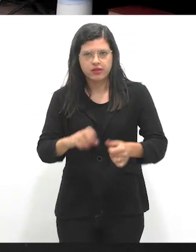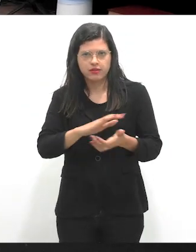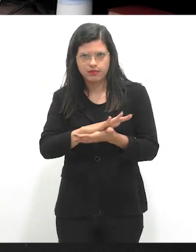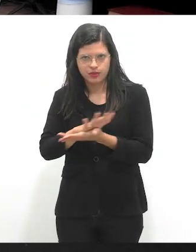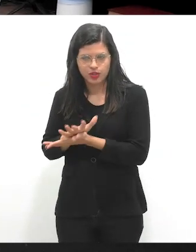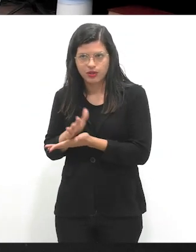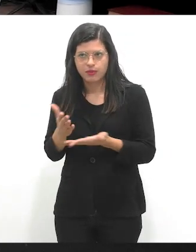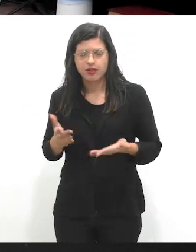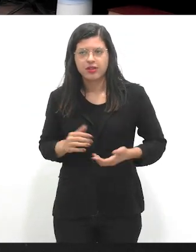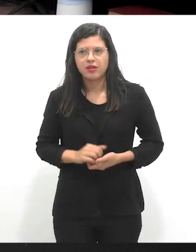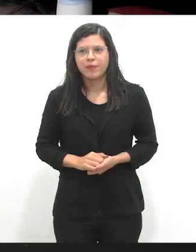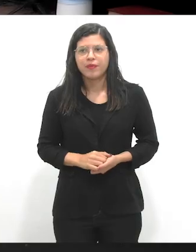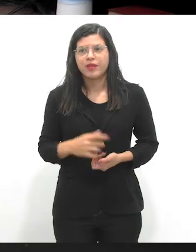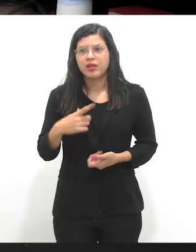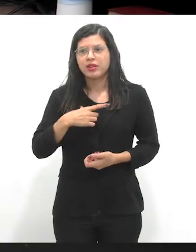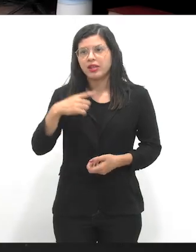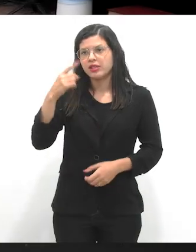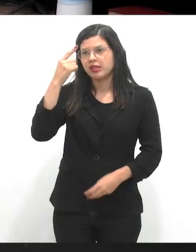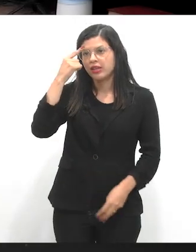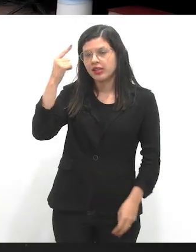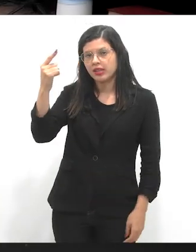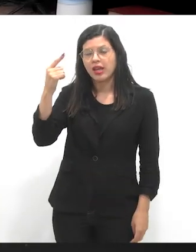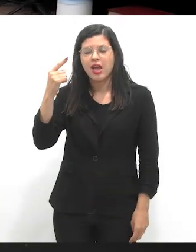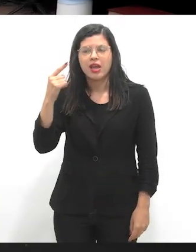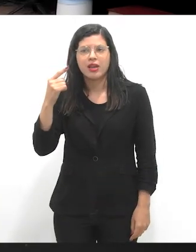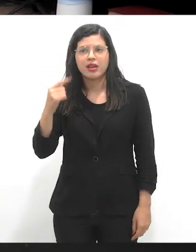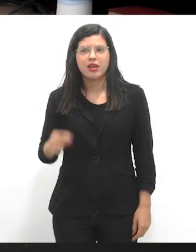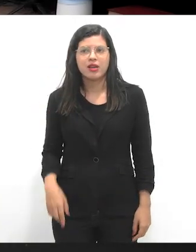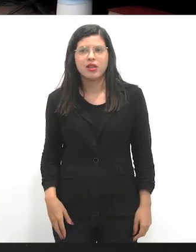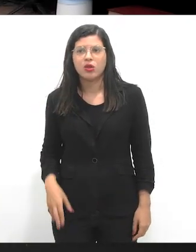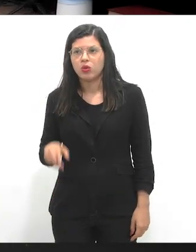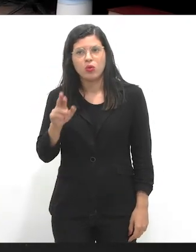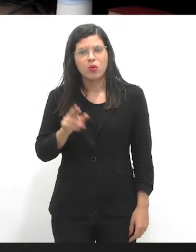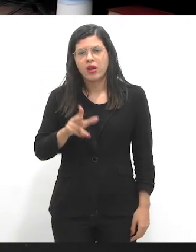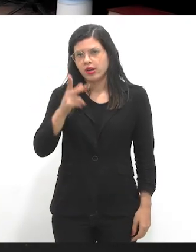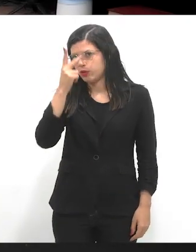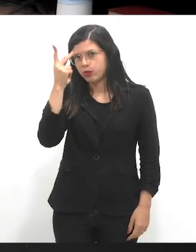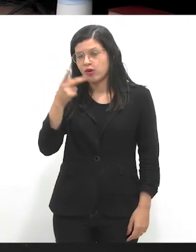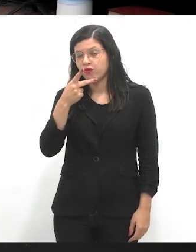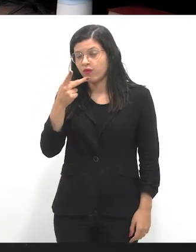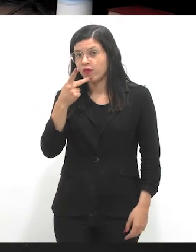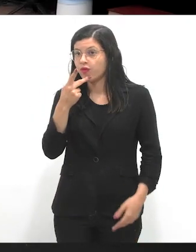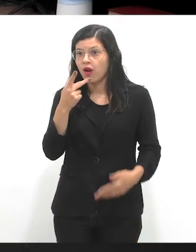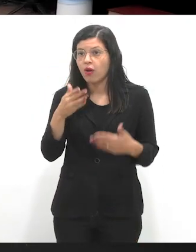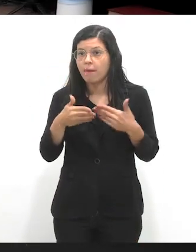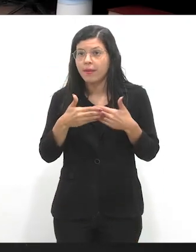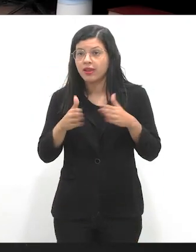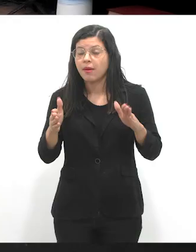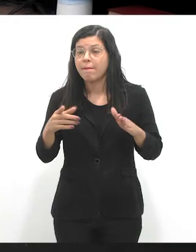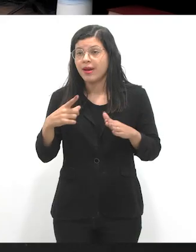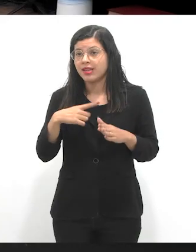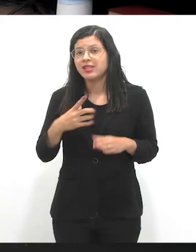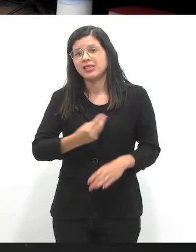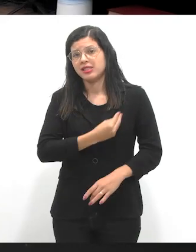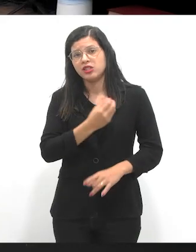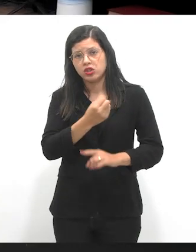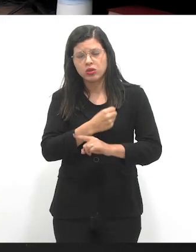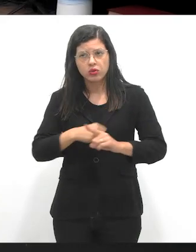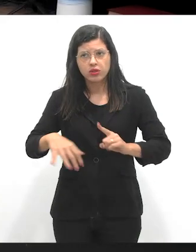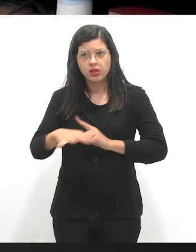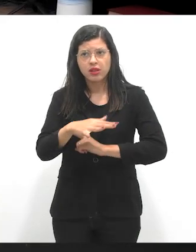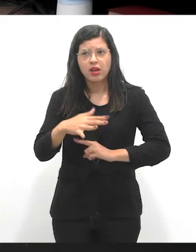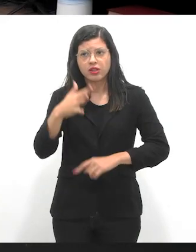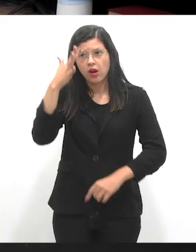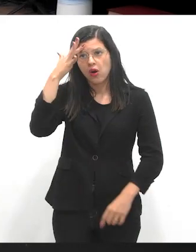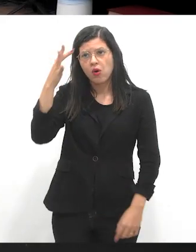eu acho que existe muito essa ideia, assim, não é uma coisa que a gente ouve abertamente, mas é uma coisa que está velada na nossa